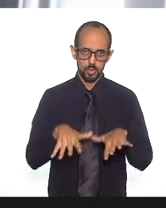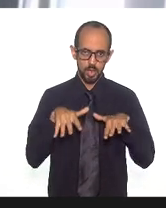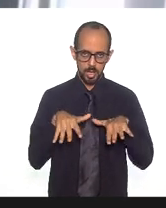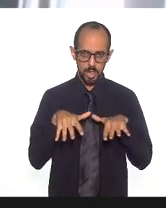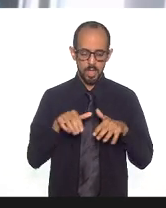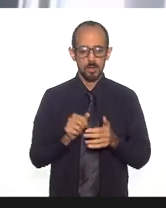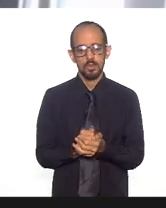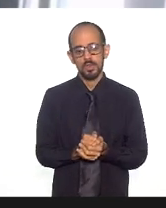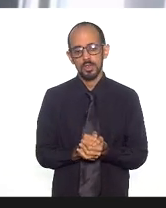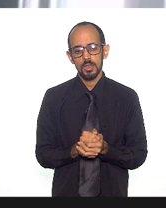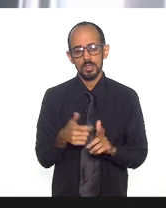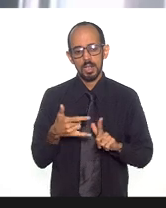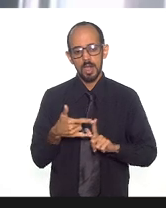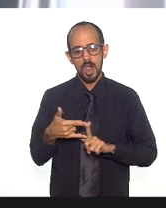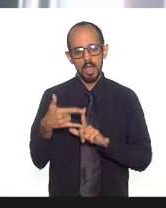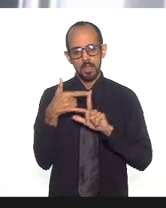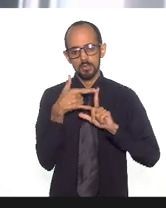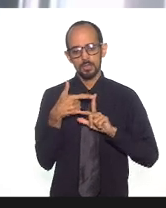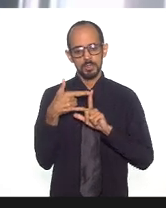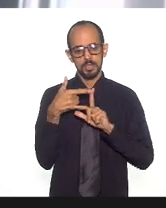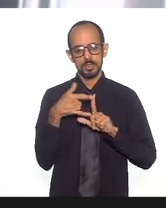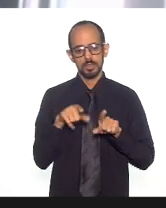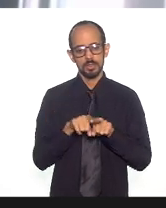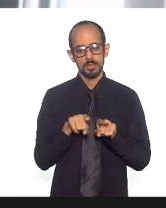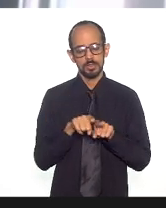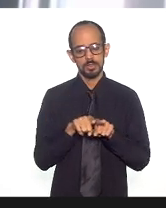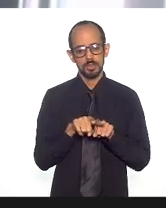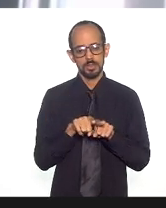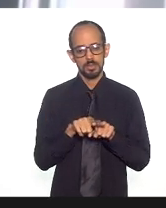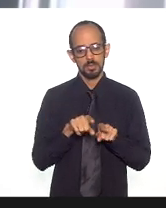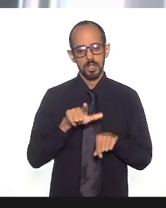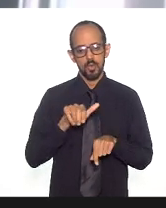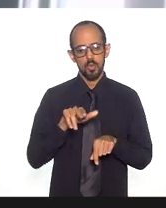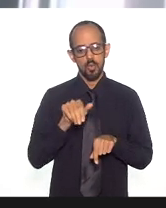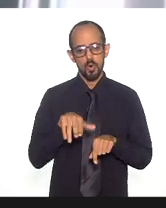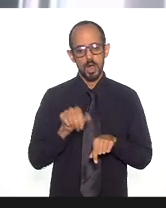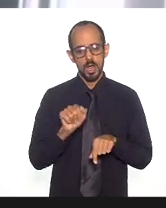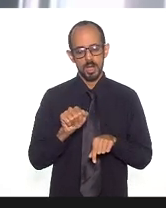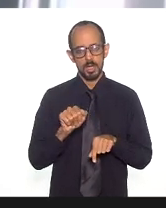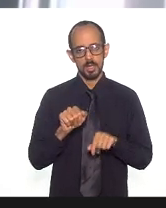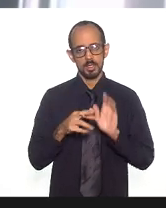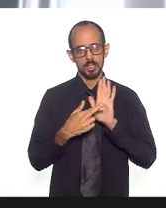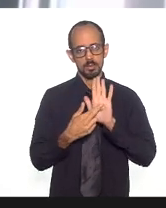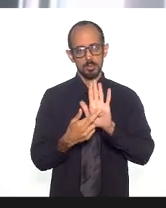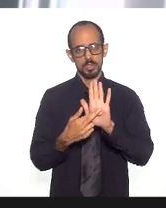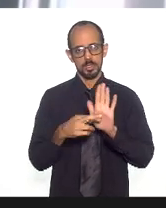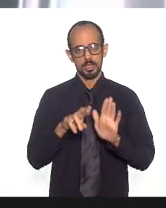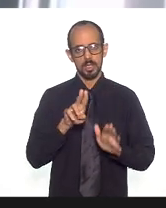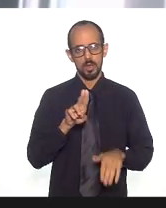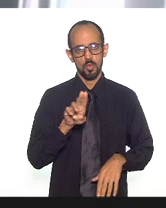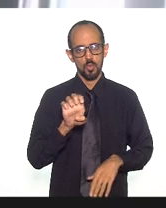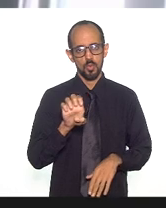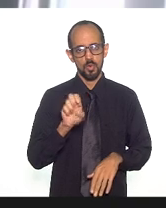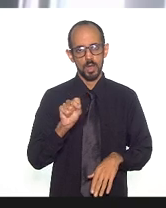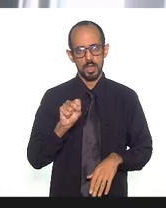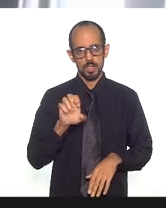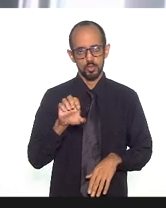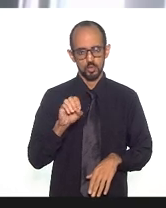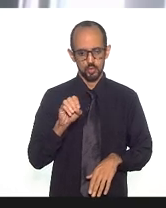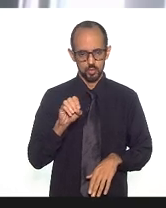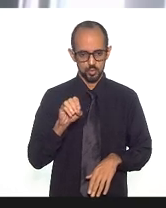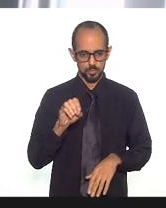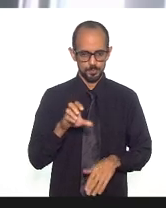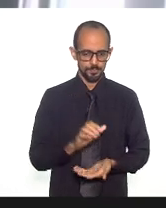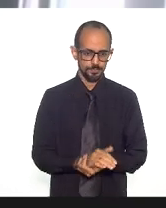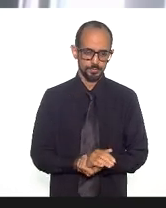Lúcia Pádua, chefe de gabinete da reitora Luanda Moraes, representando aqui ao ESO. Então, temos três universidades aqui presentes,